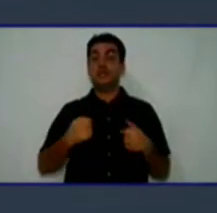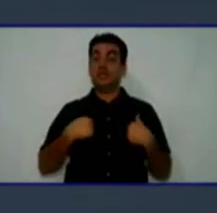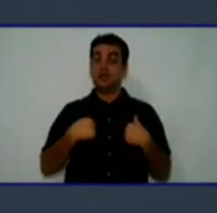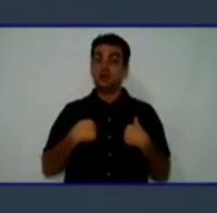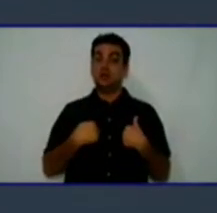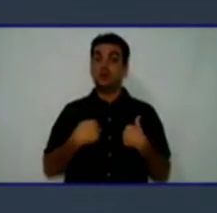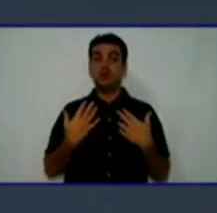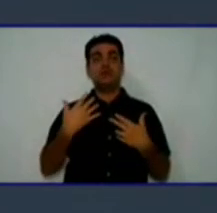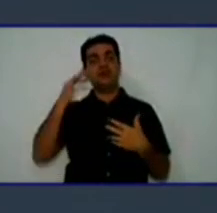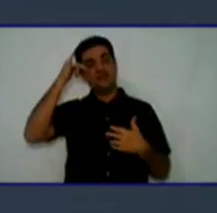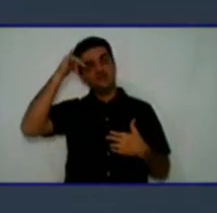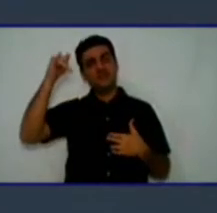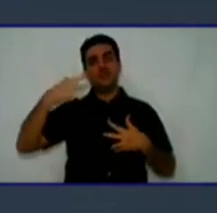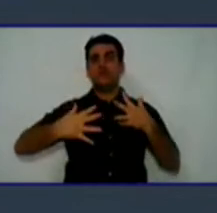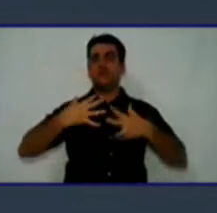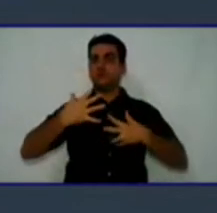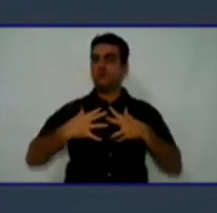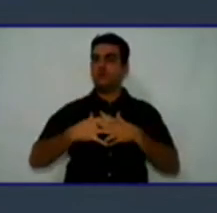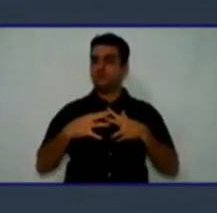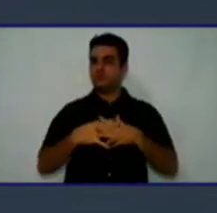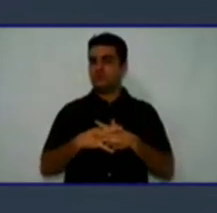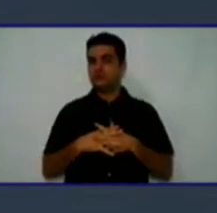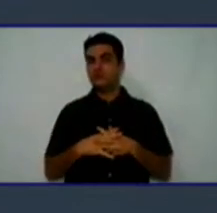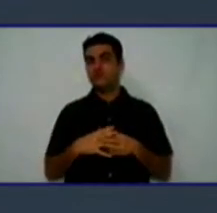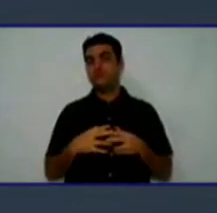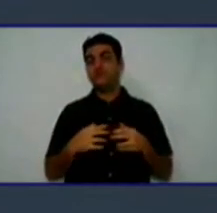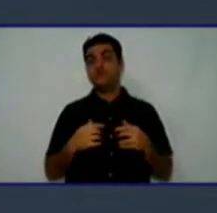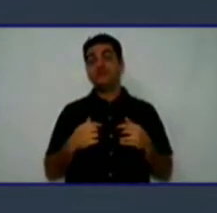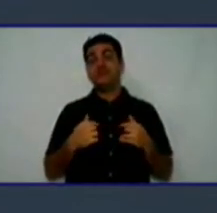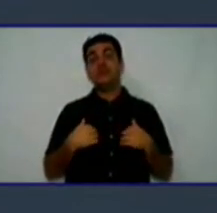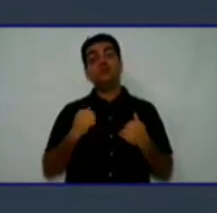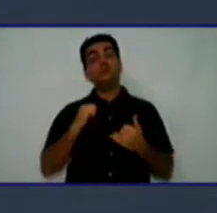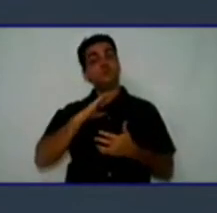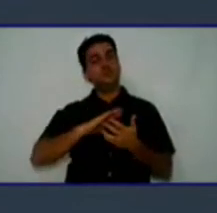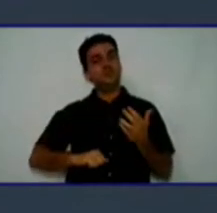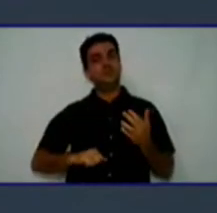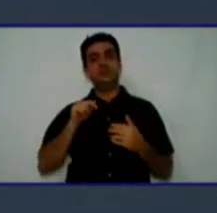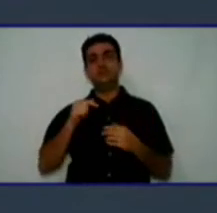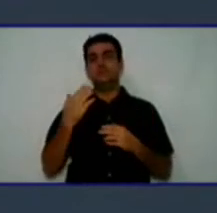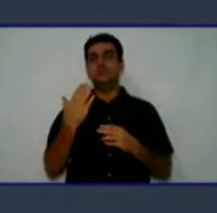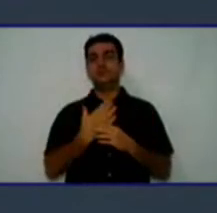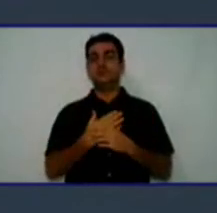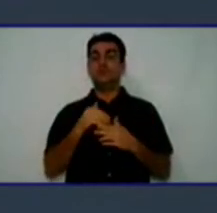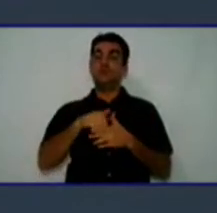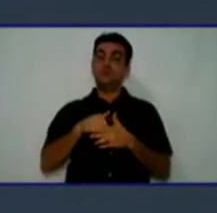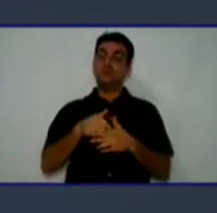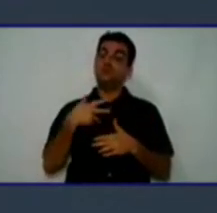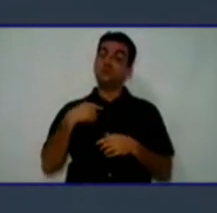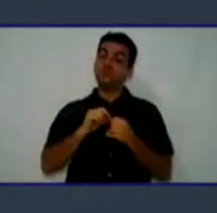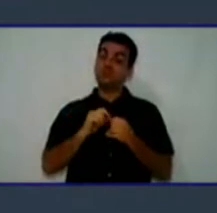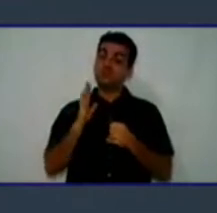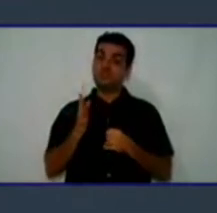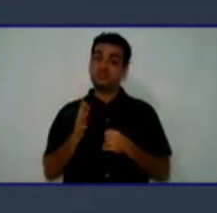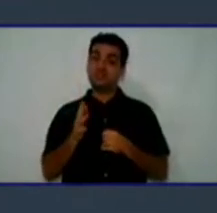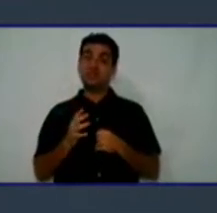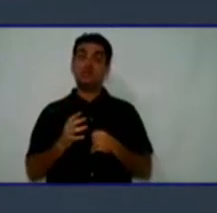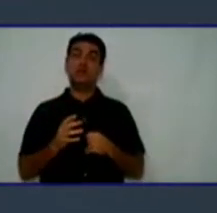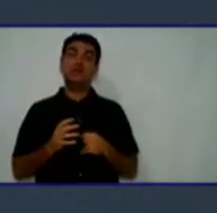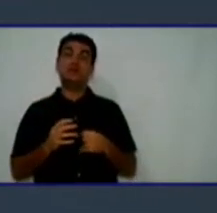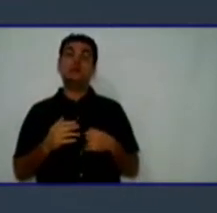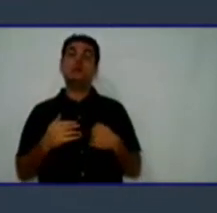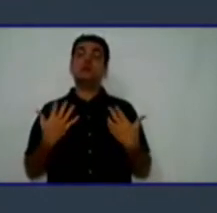para não dificultar o posterior andamento dos trabalhos, eu até retiraria o voto que proferi e deixaria